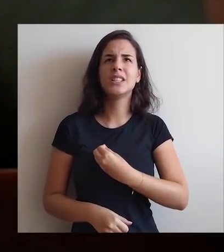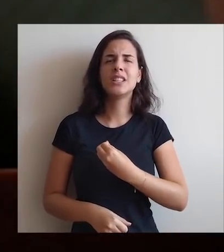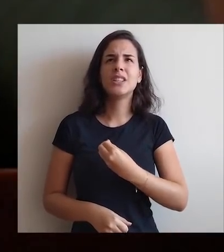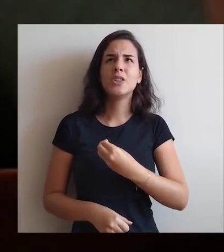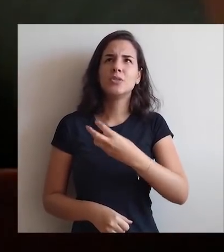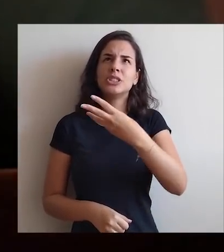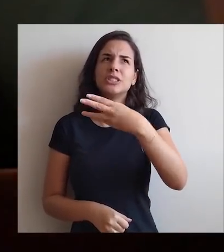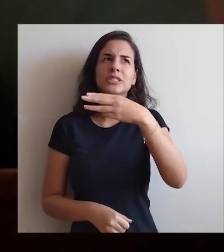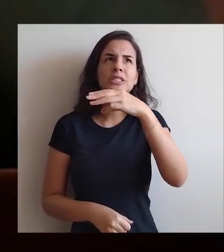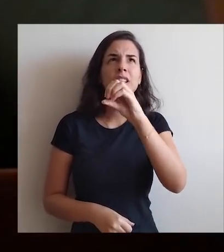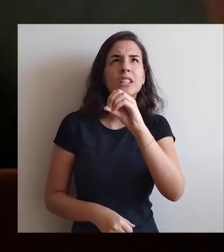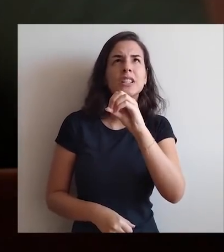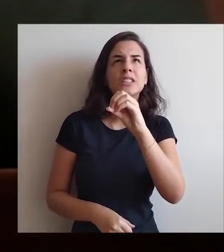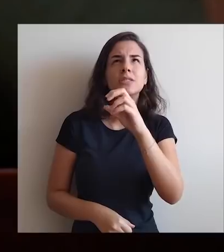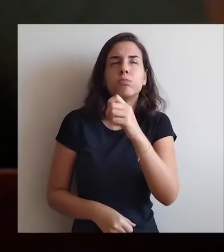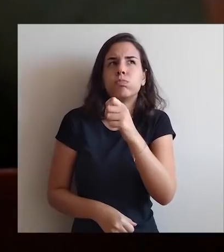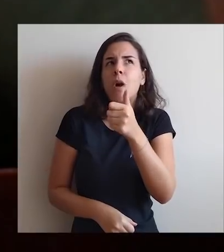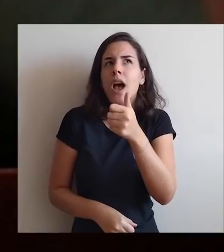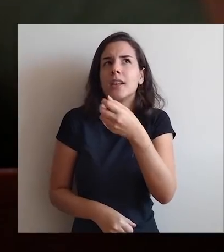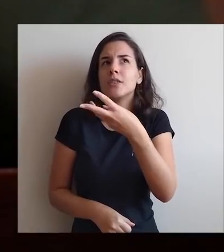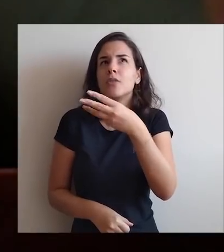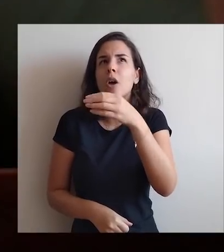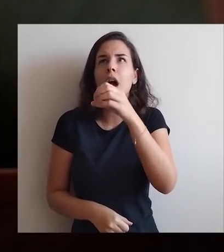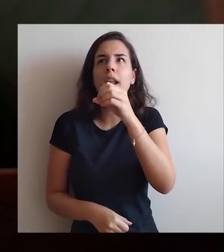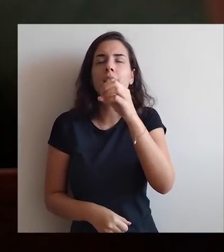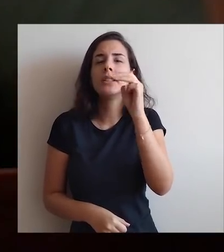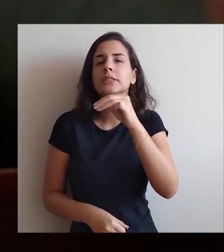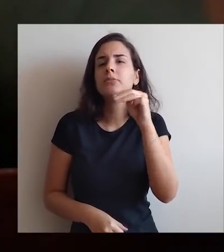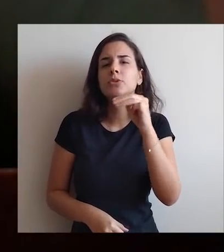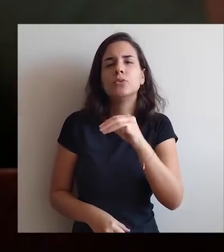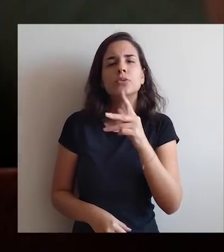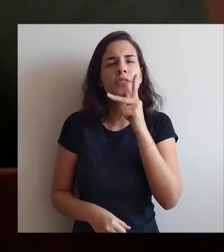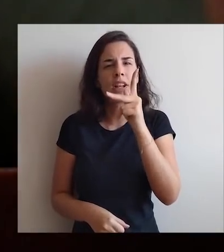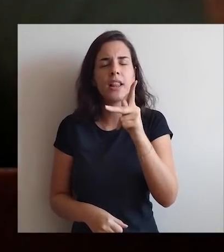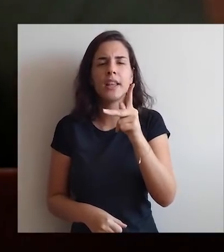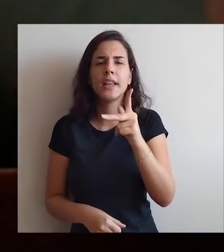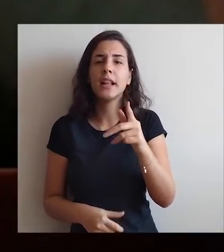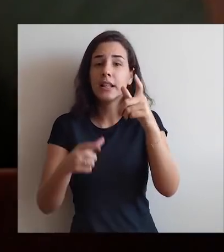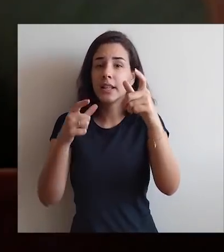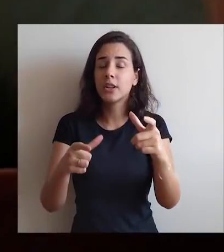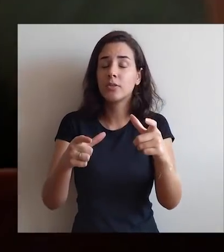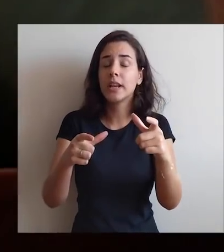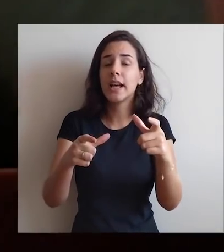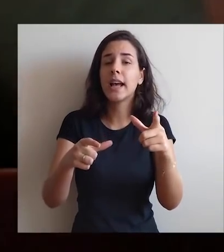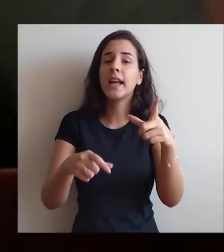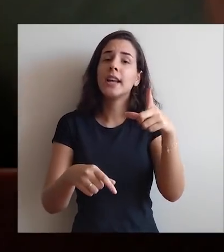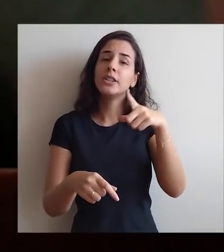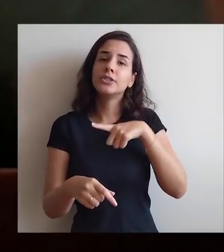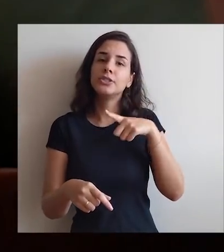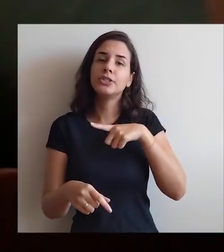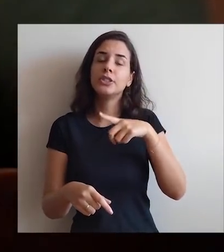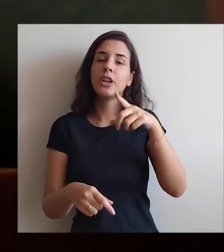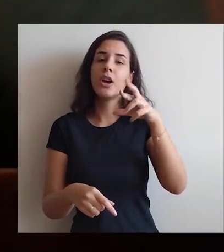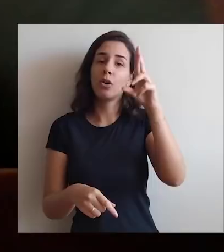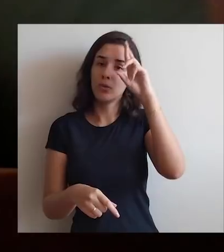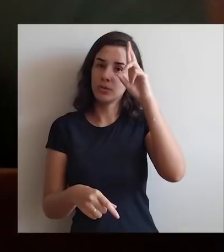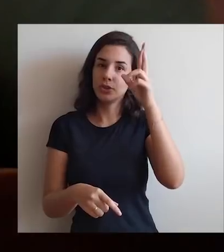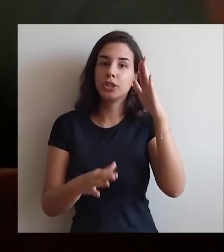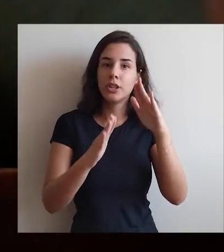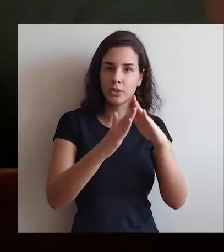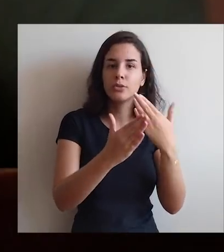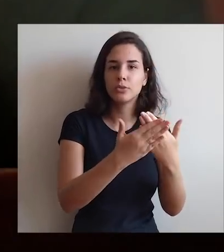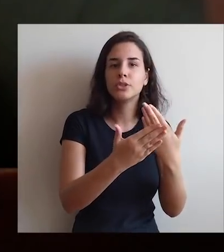sobre restauração de vida, durante 30, 35, quase 40 minutos, talvez. E nos fundos daquela